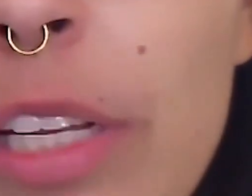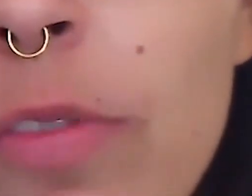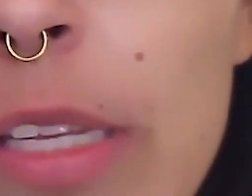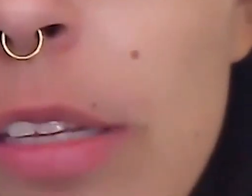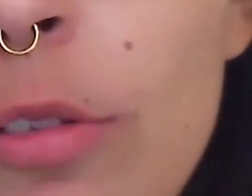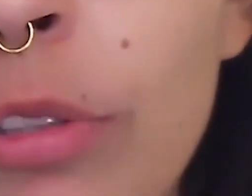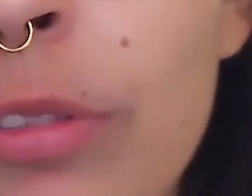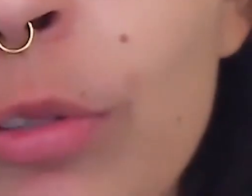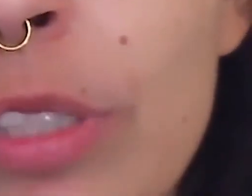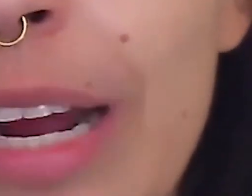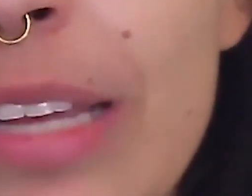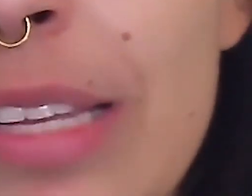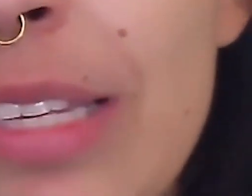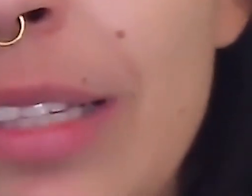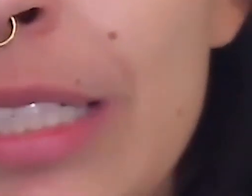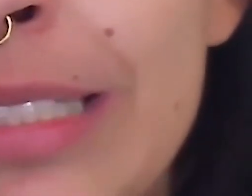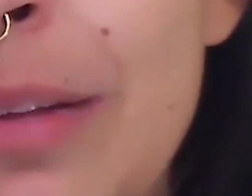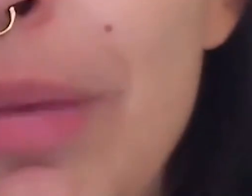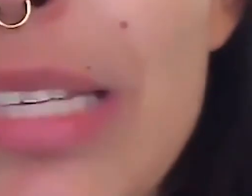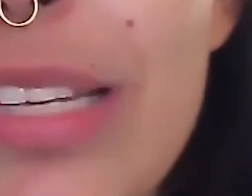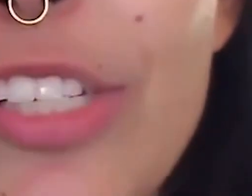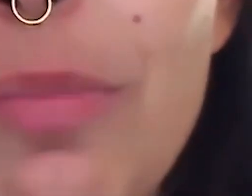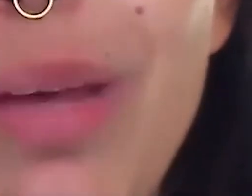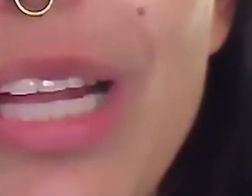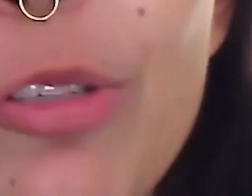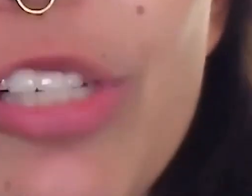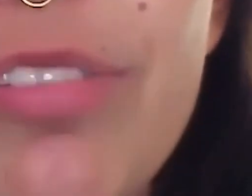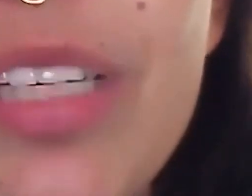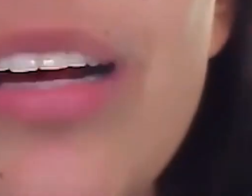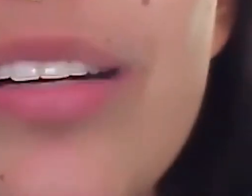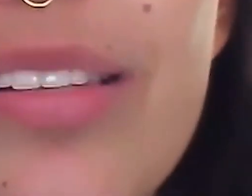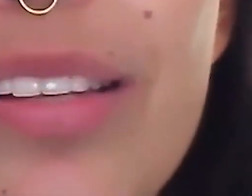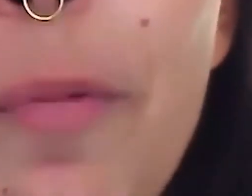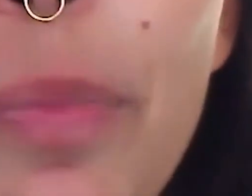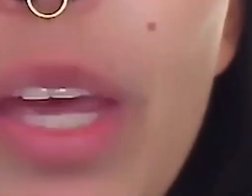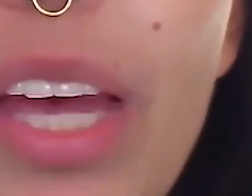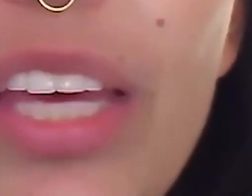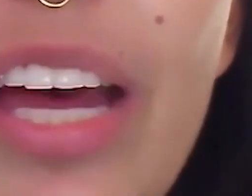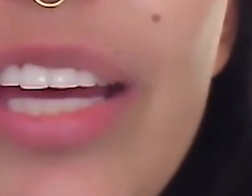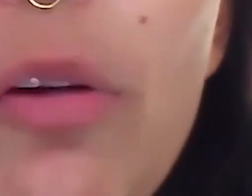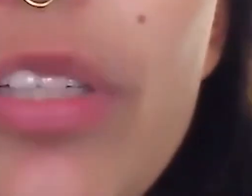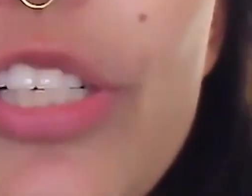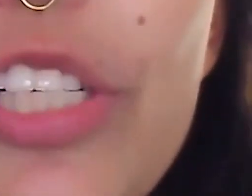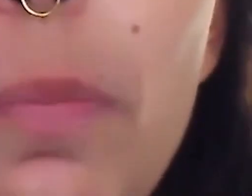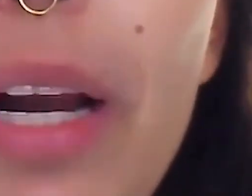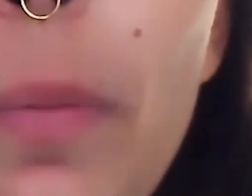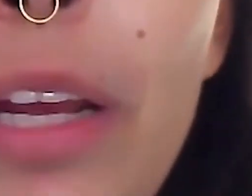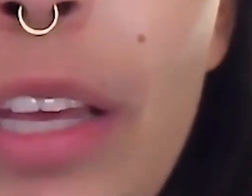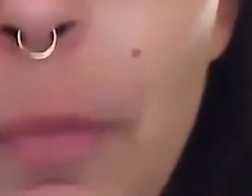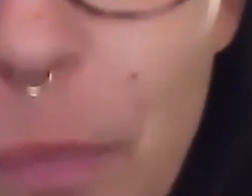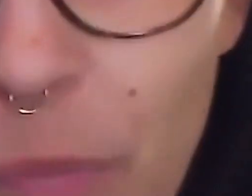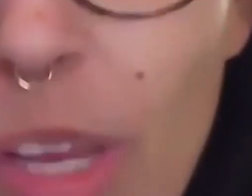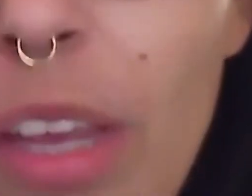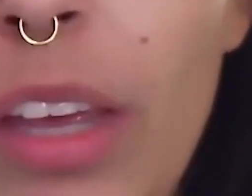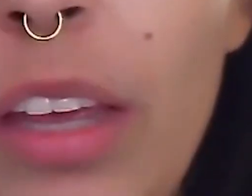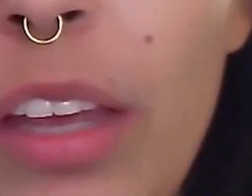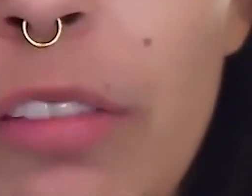emoção, muitas vezes, nos traz esse também sentimento de vingança, e aí é quando a gente